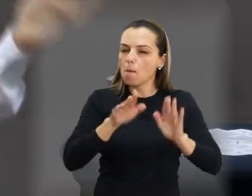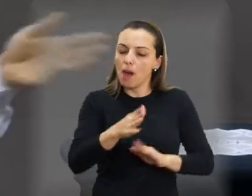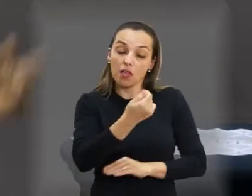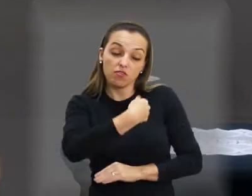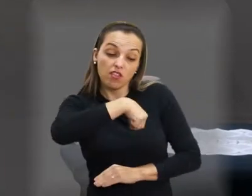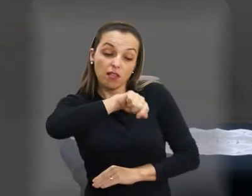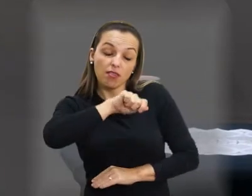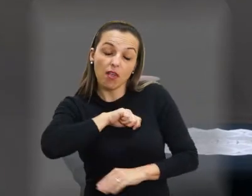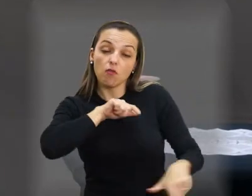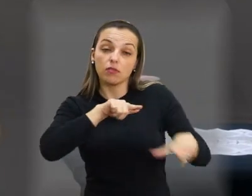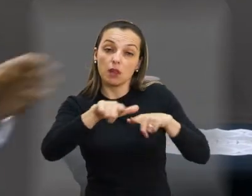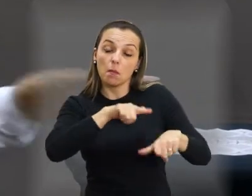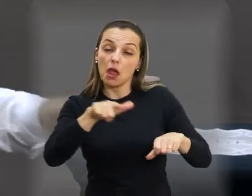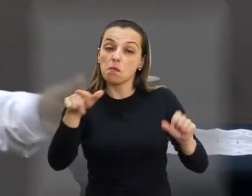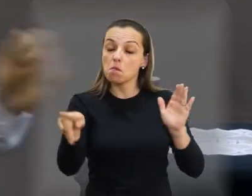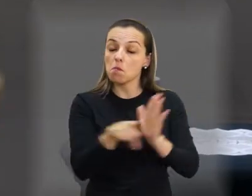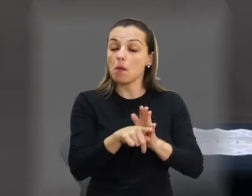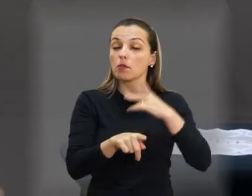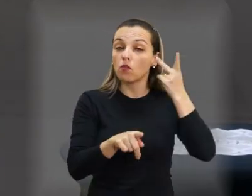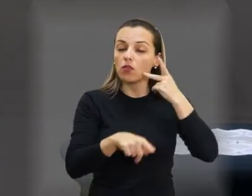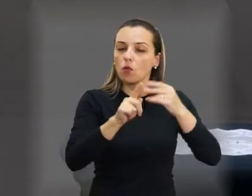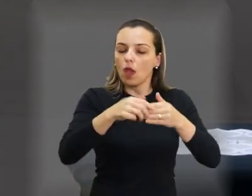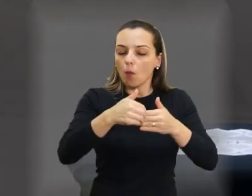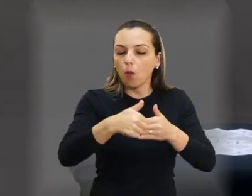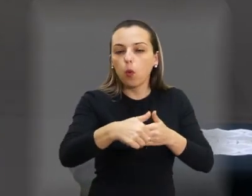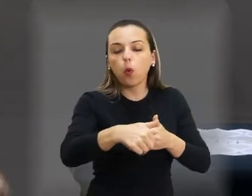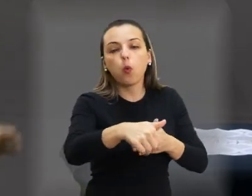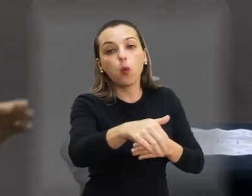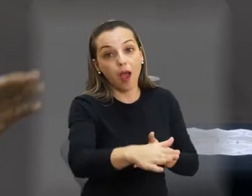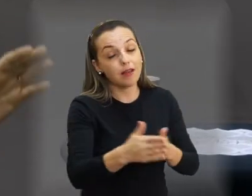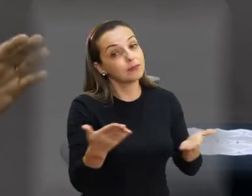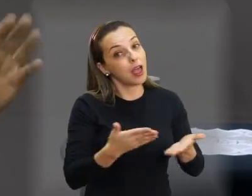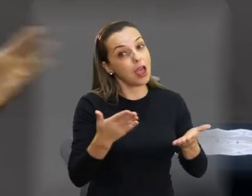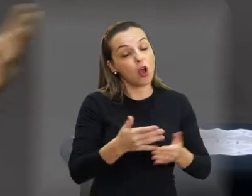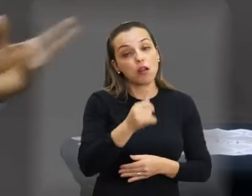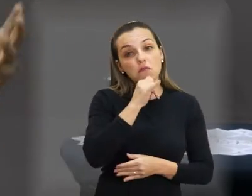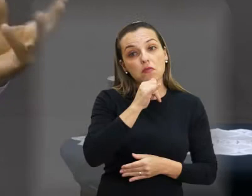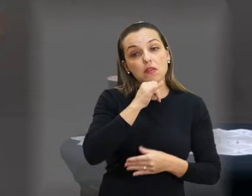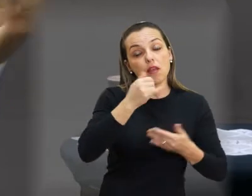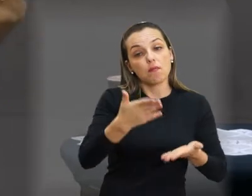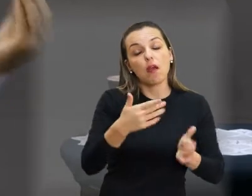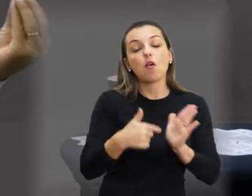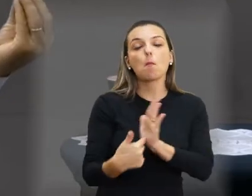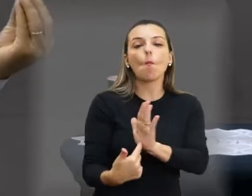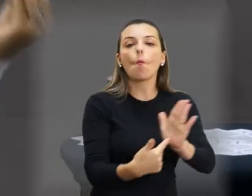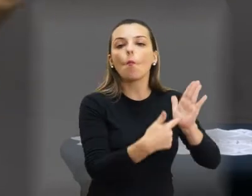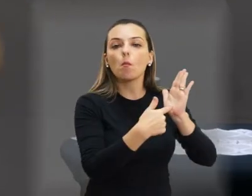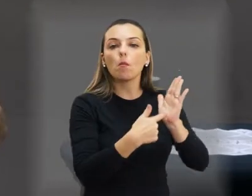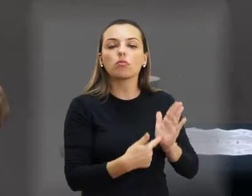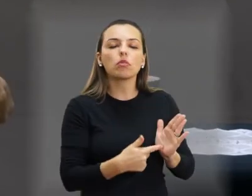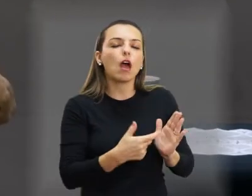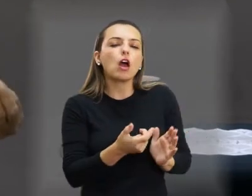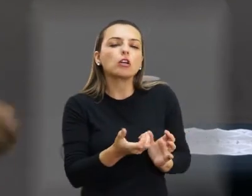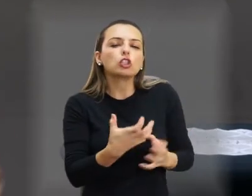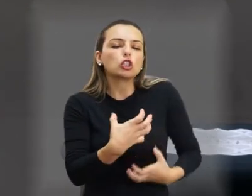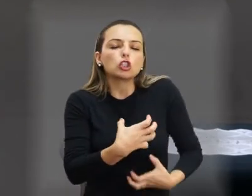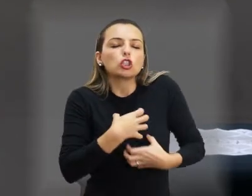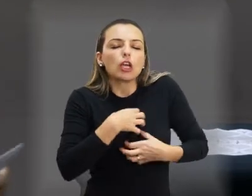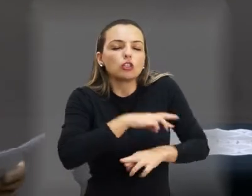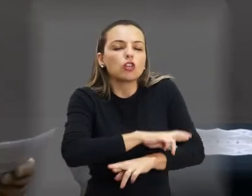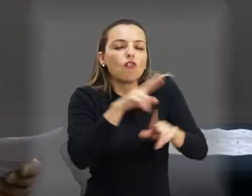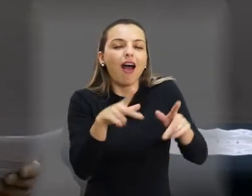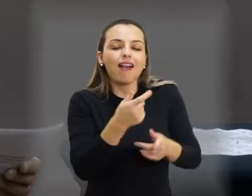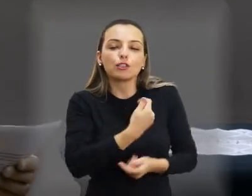do vereador vai muito mais além. Como, por exemplo, aqui na nossa conversa, nós vamos apresentar várias formas do exercício de